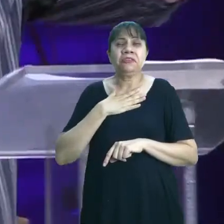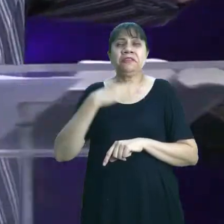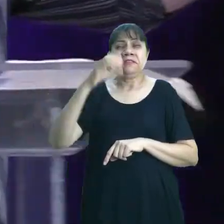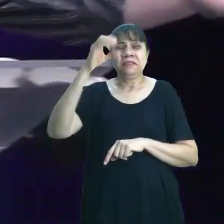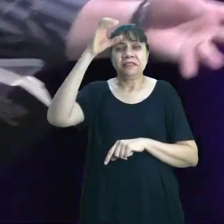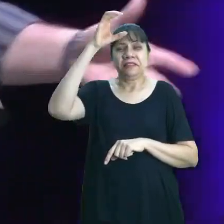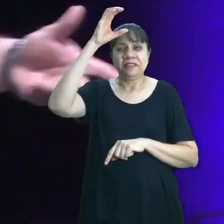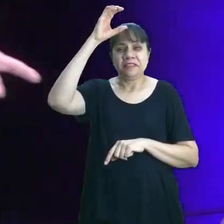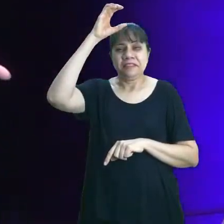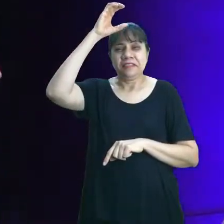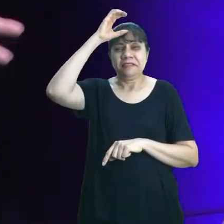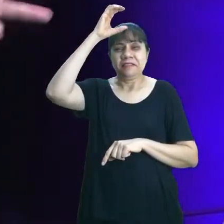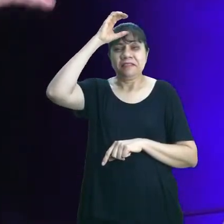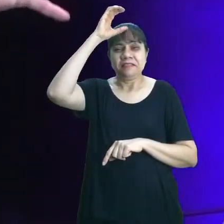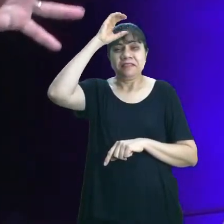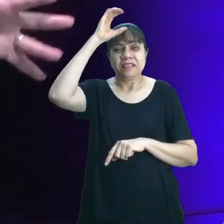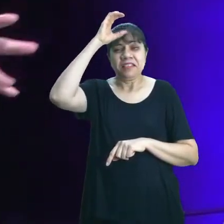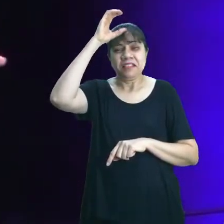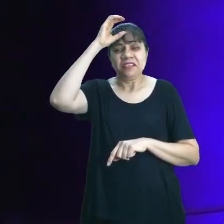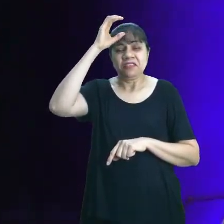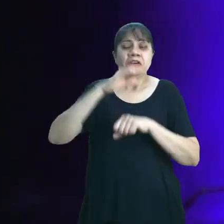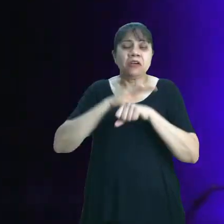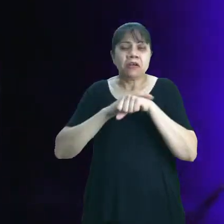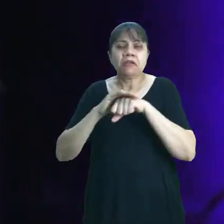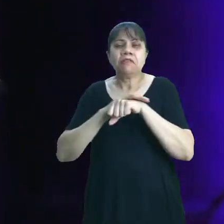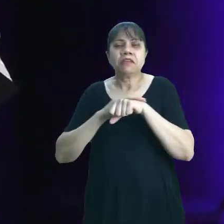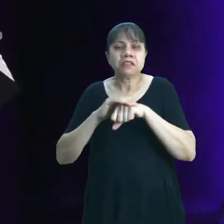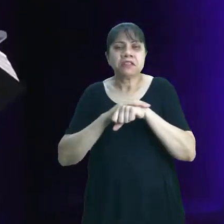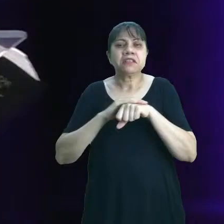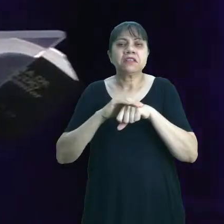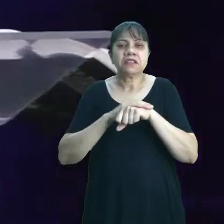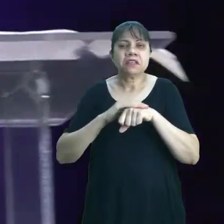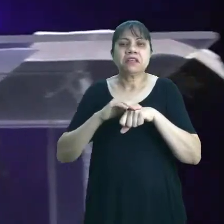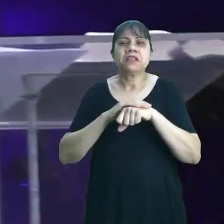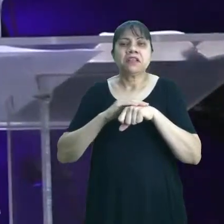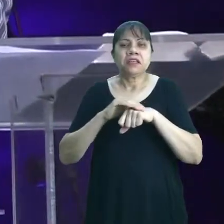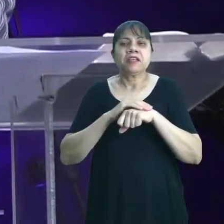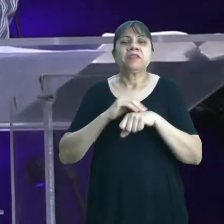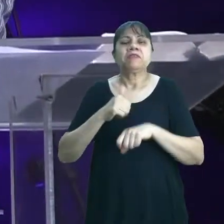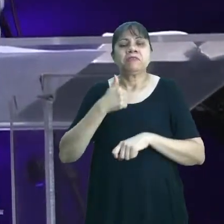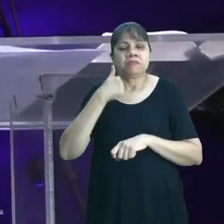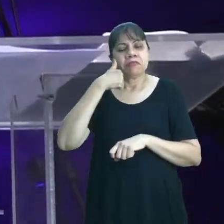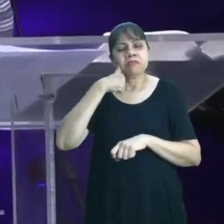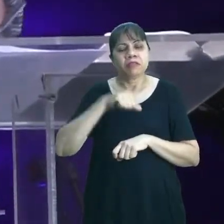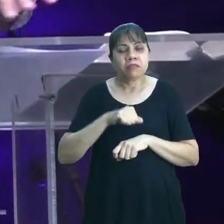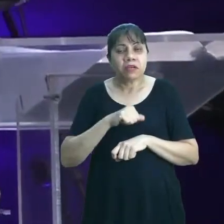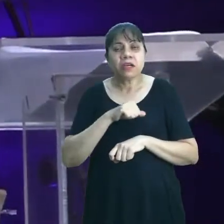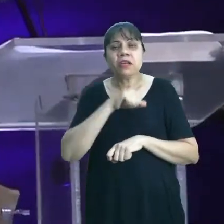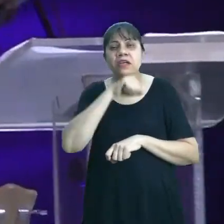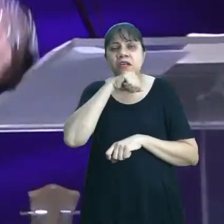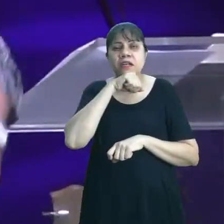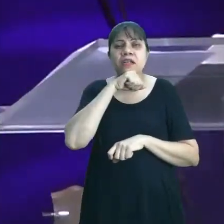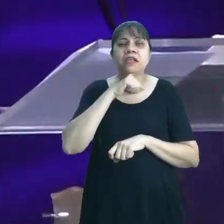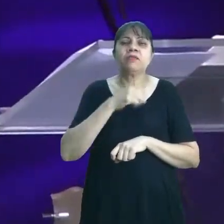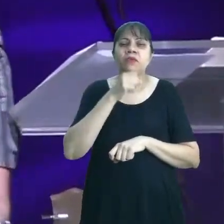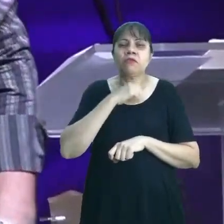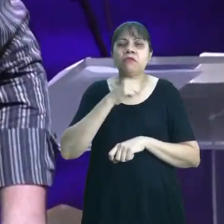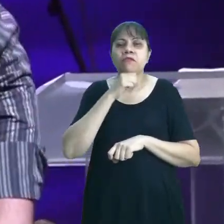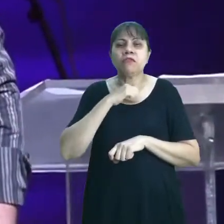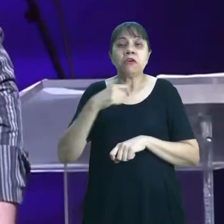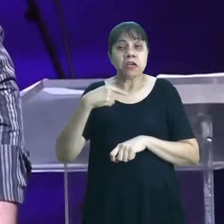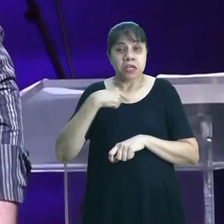tia, 2 tias conversando, minha mãe e meu avô por perto. E eu lá de gaiato. Aí a minha tia chama outra de